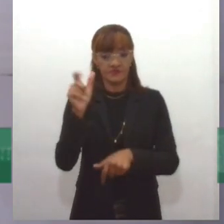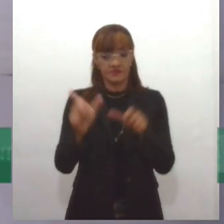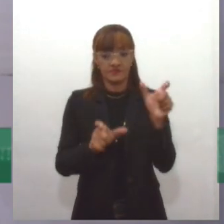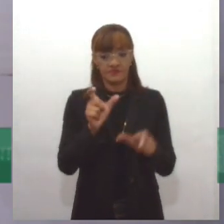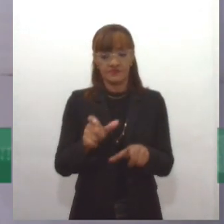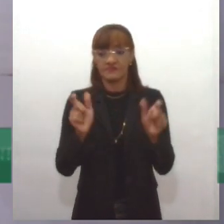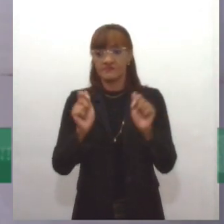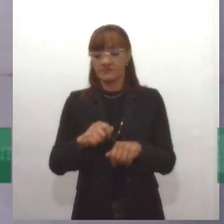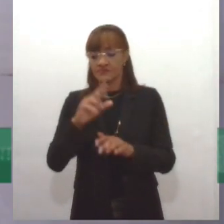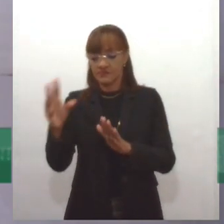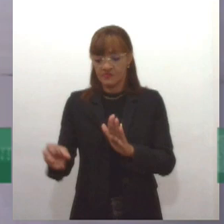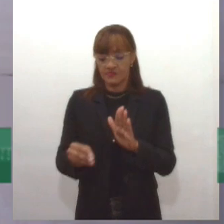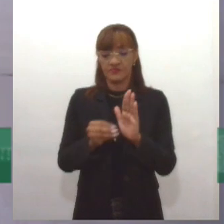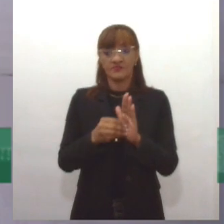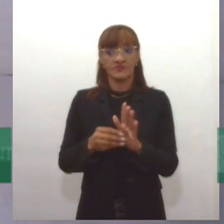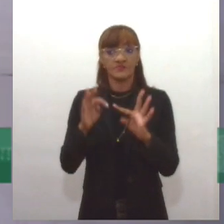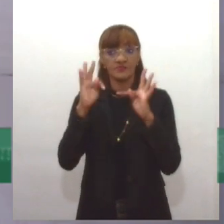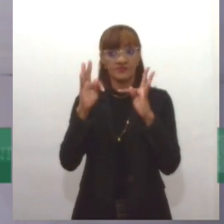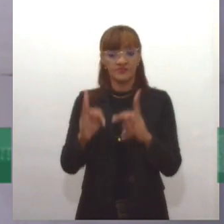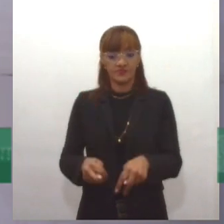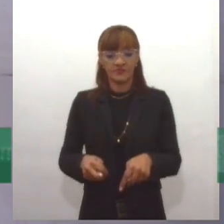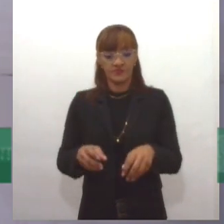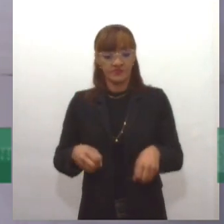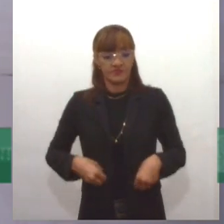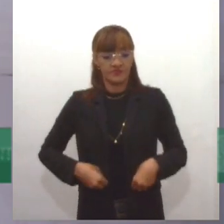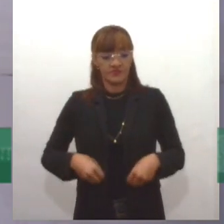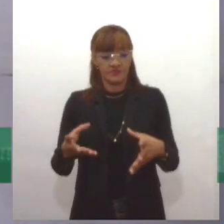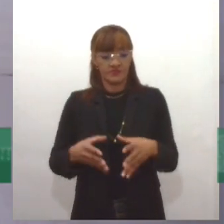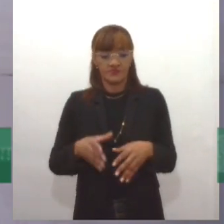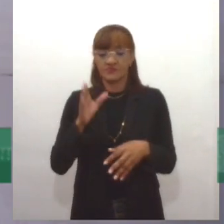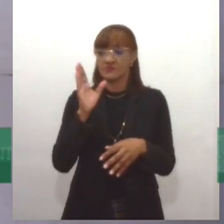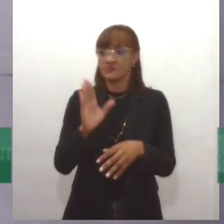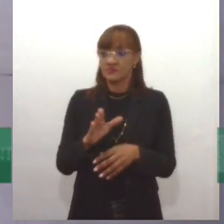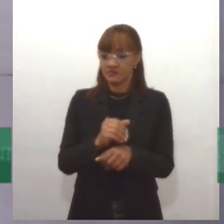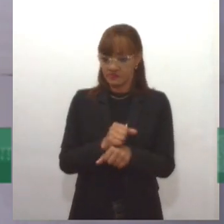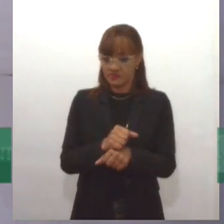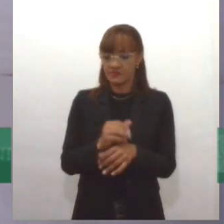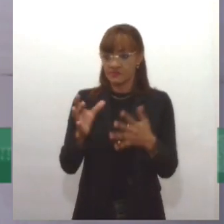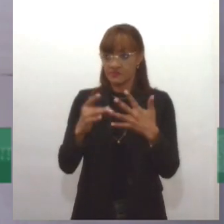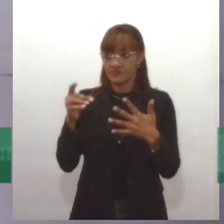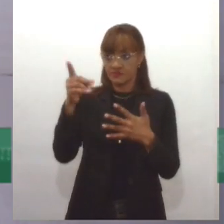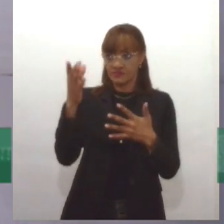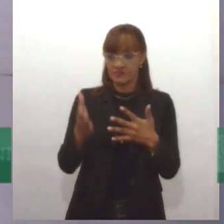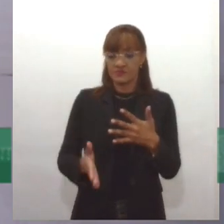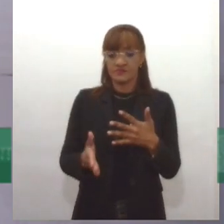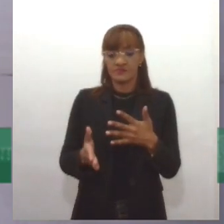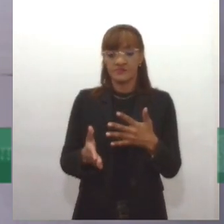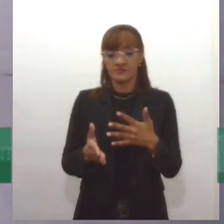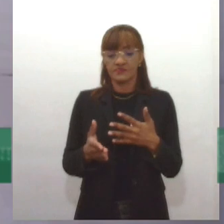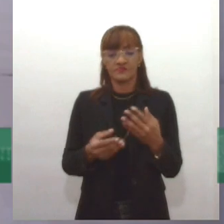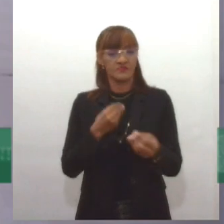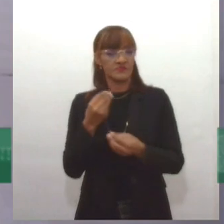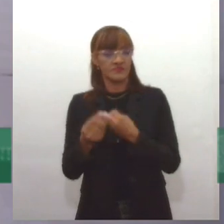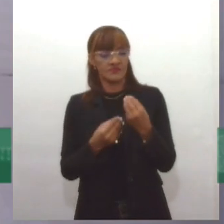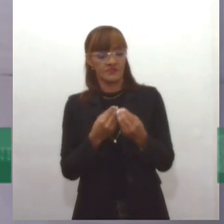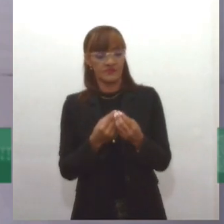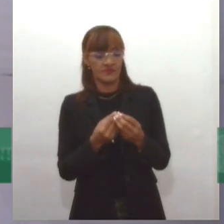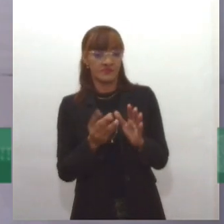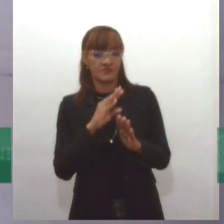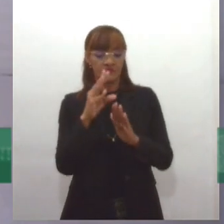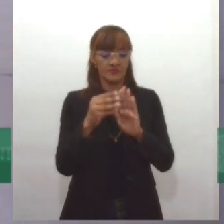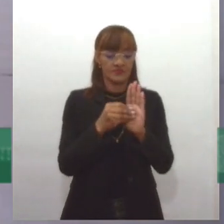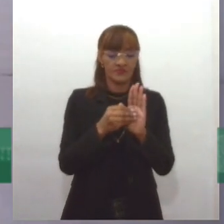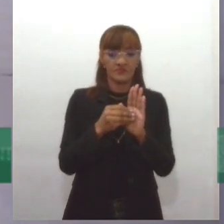Aí a Selene já tocou um ponto nessa questão, né, de o que é que está incluso ou não. Como é que você avalia